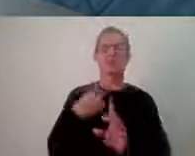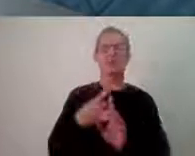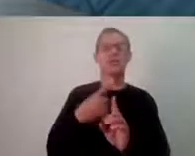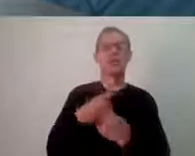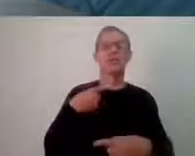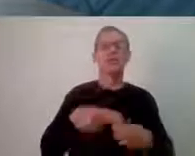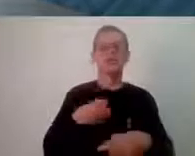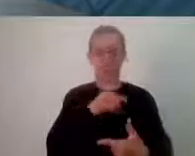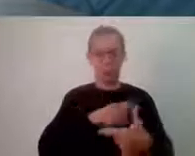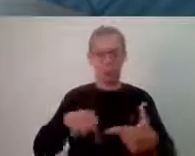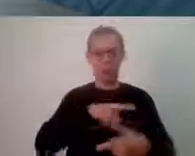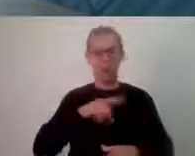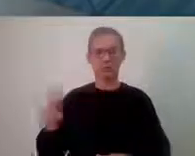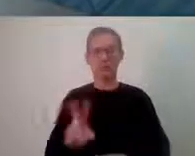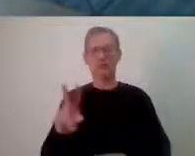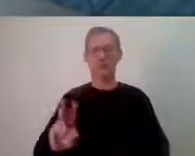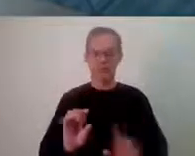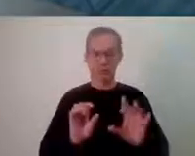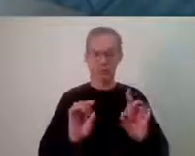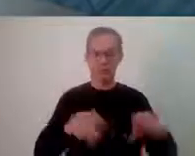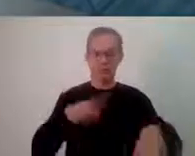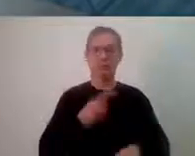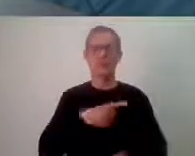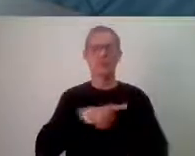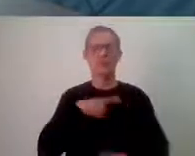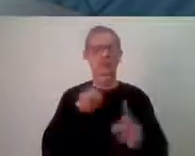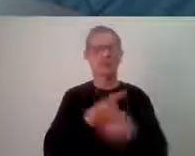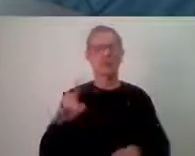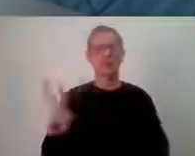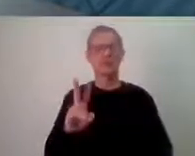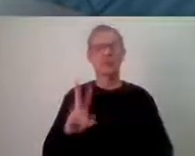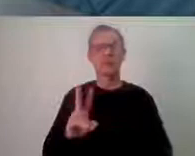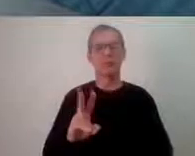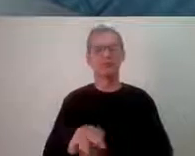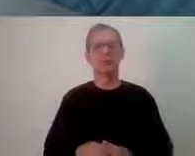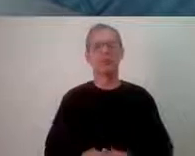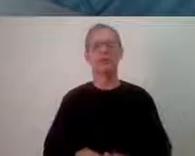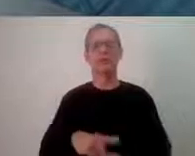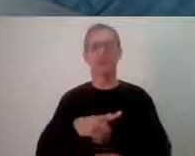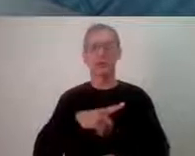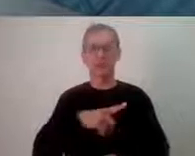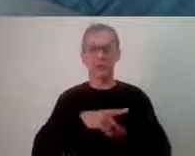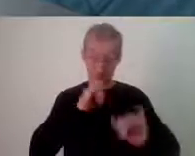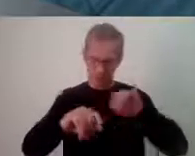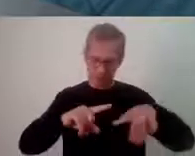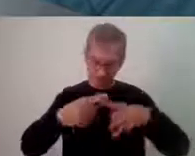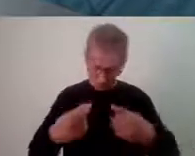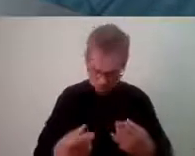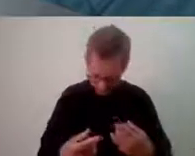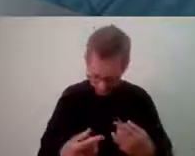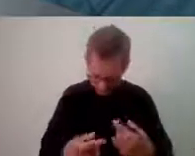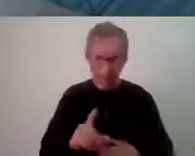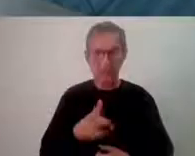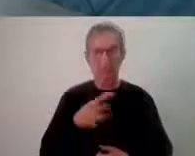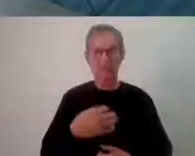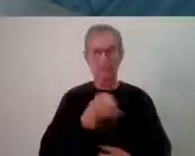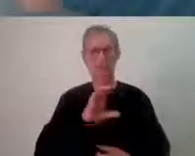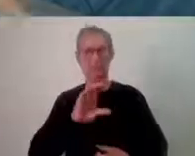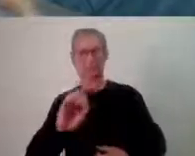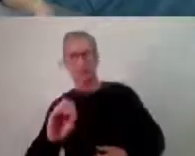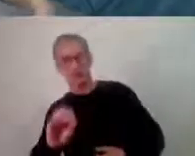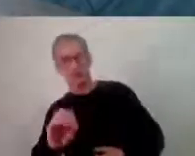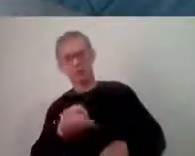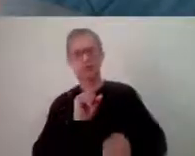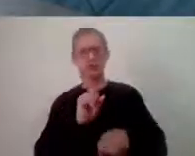aquele problema ele tem um valor específico. A gente acha ele pela condição que nos foi dada. Falou que na velocidade zero, ou seja, quando o carro